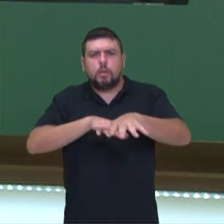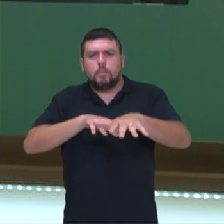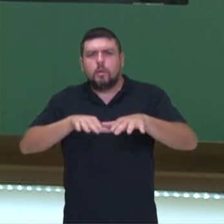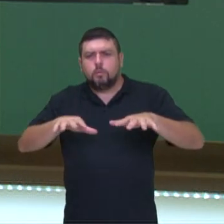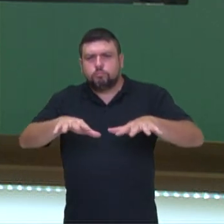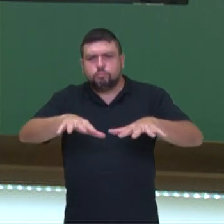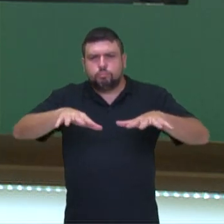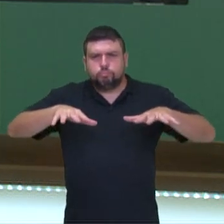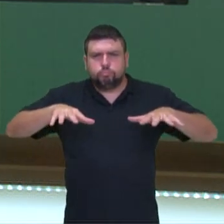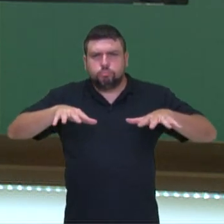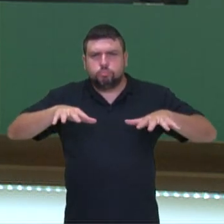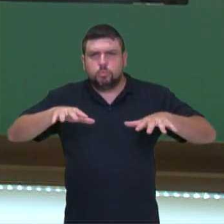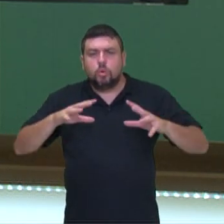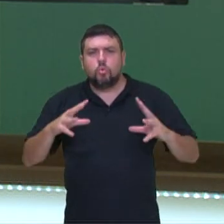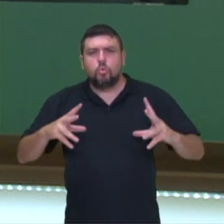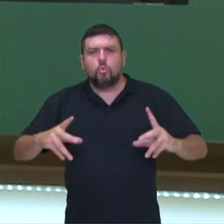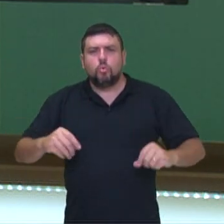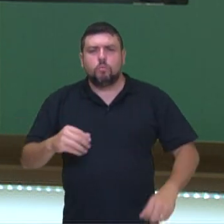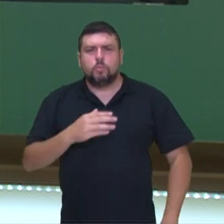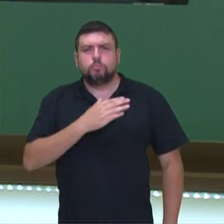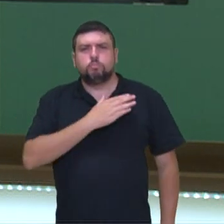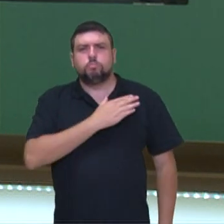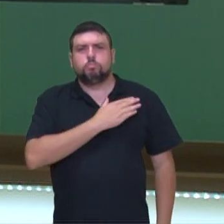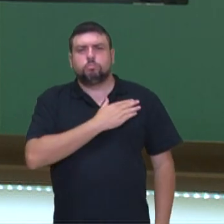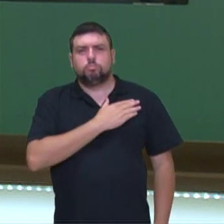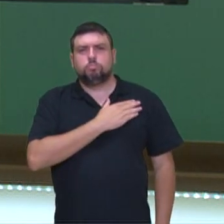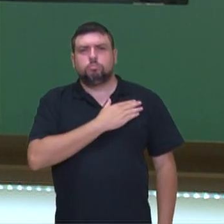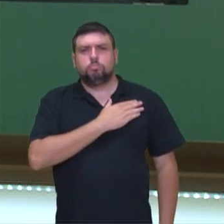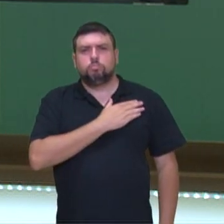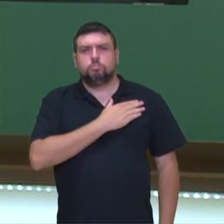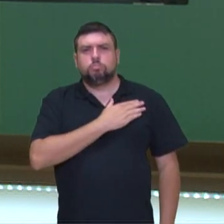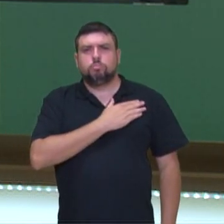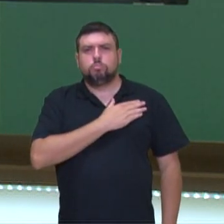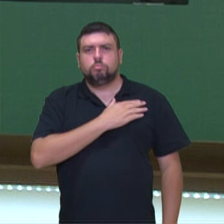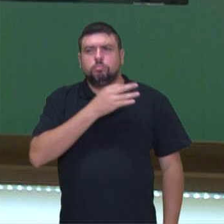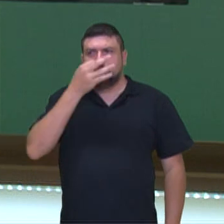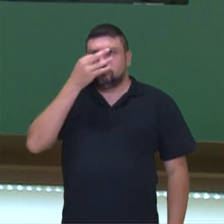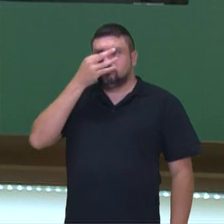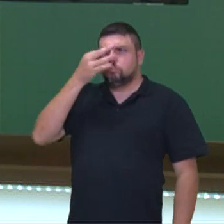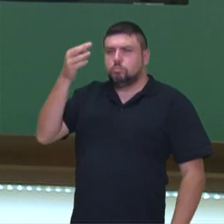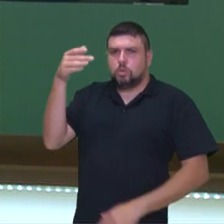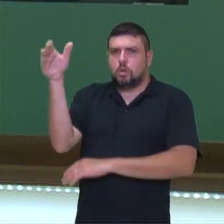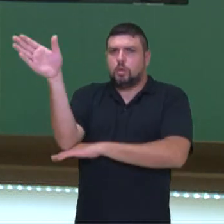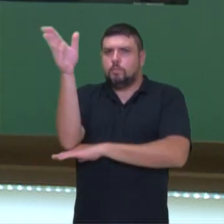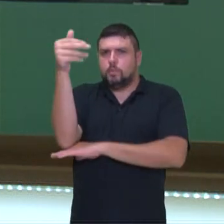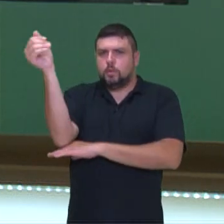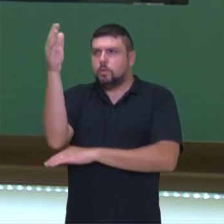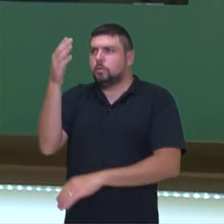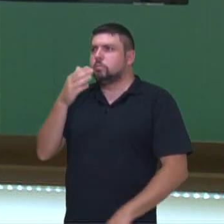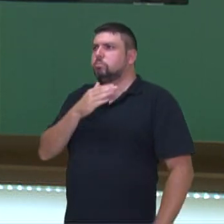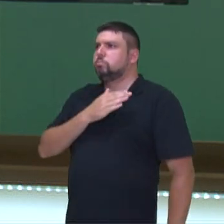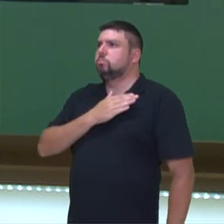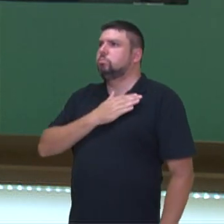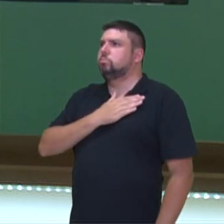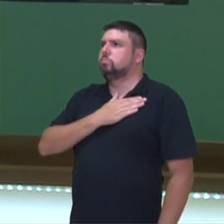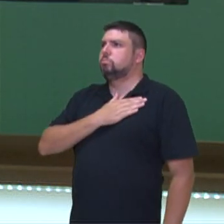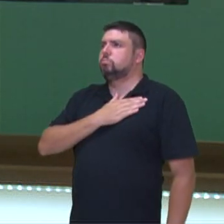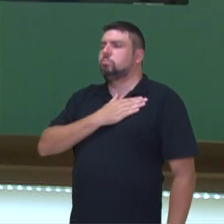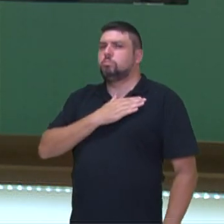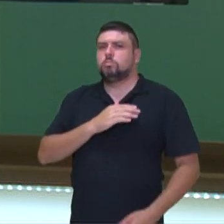em alguns locais, dependendo do hino, coloca a mãozinha no peito e fica olhando para a bandeira, não é? Então,